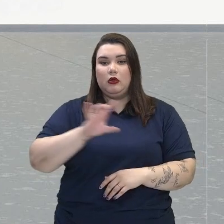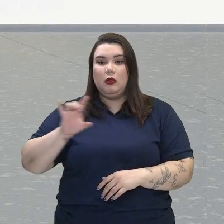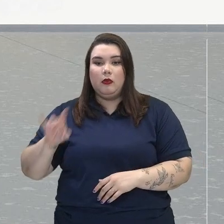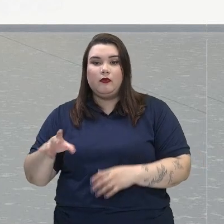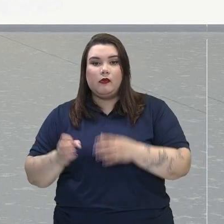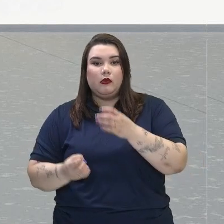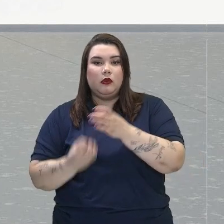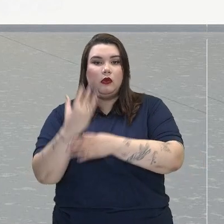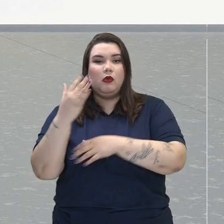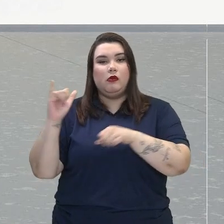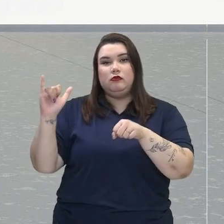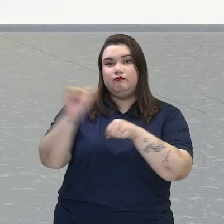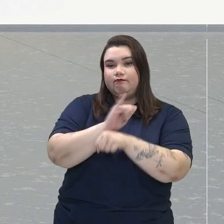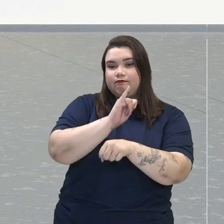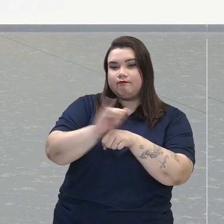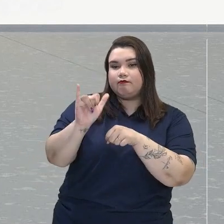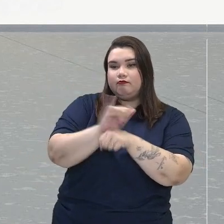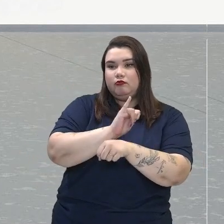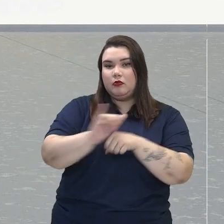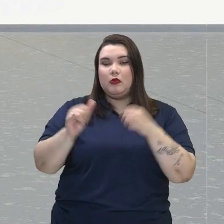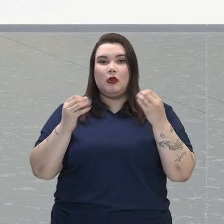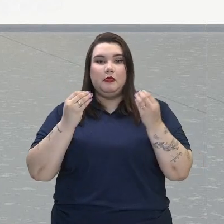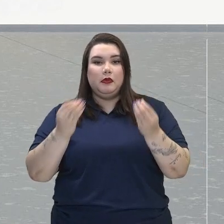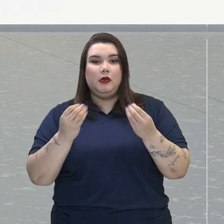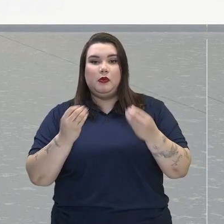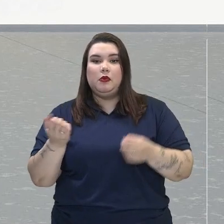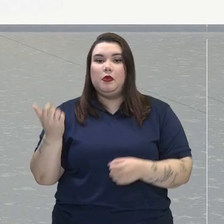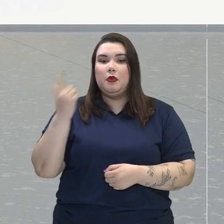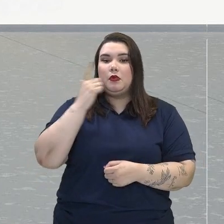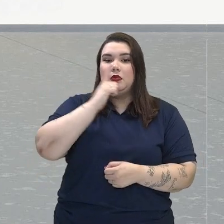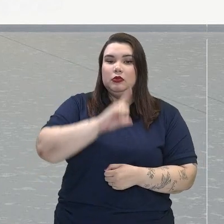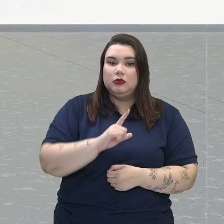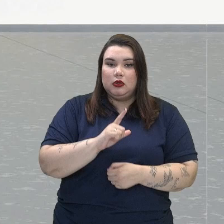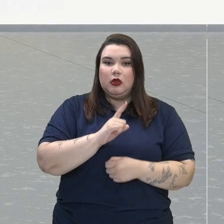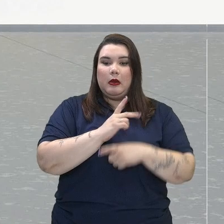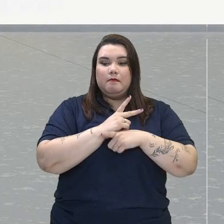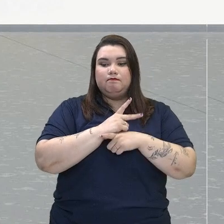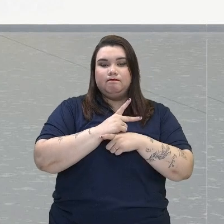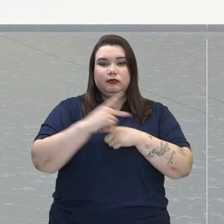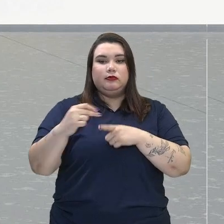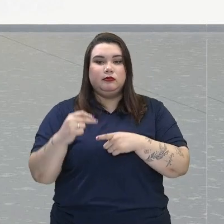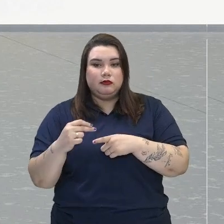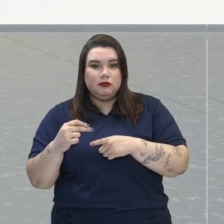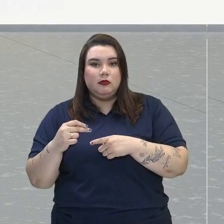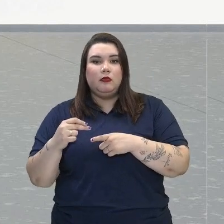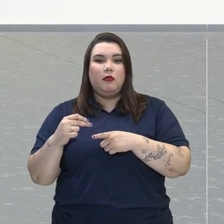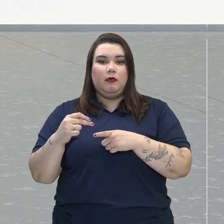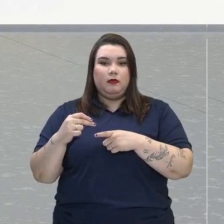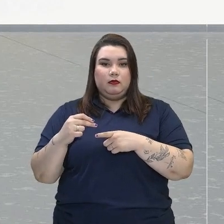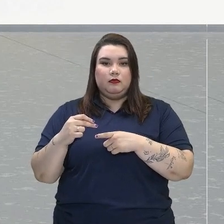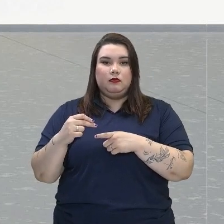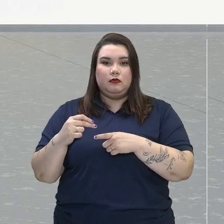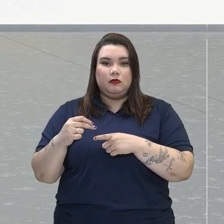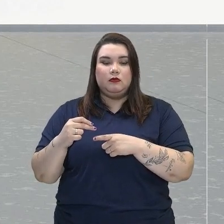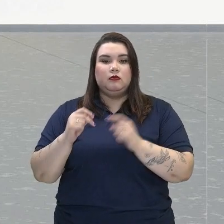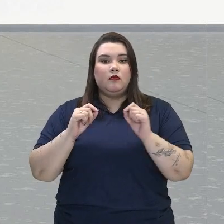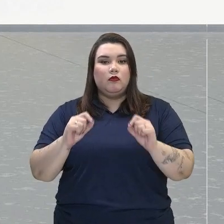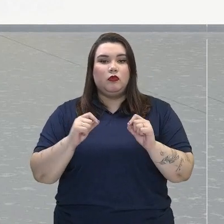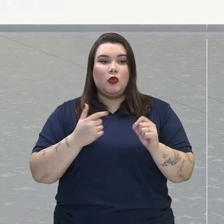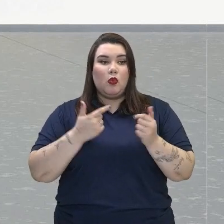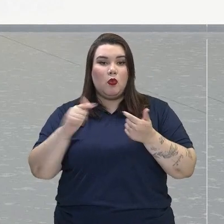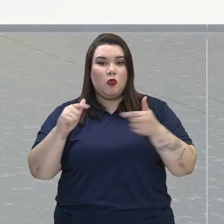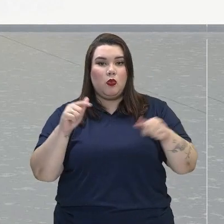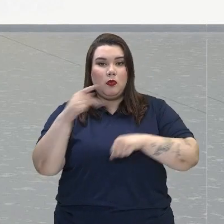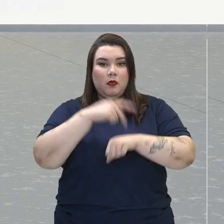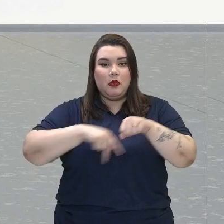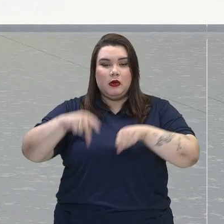criar estratégias para conseguir conquistar fazer com que outros países